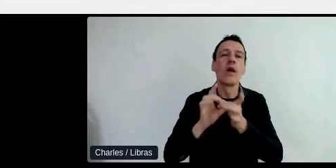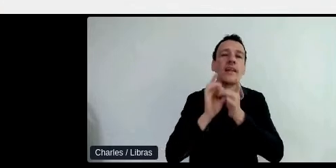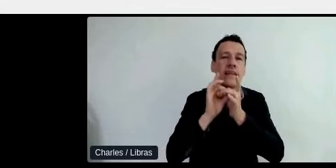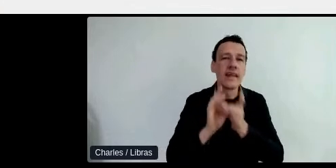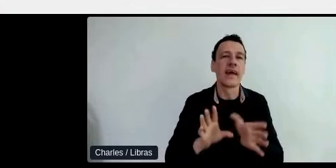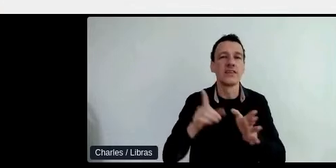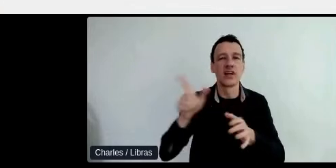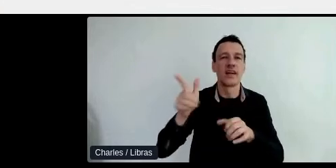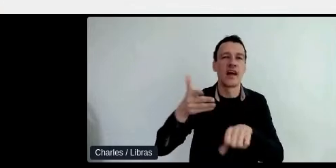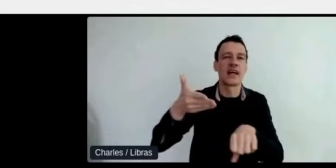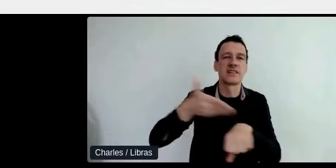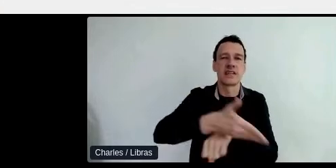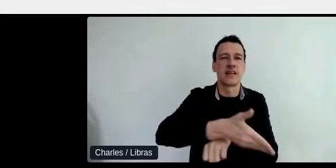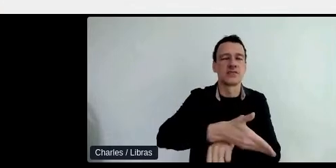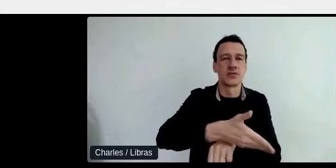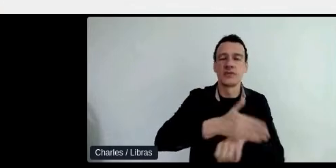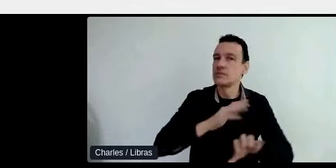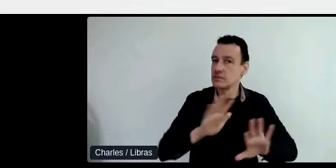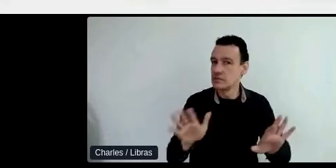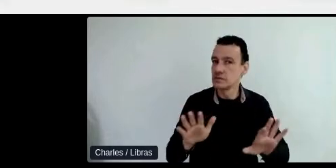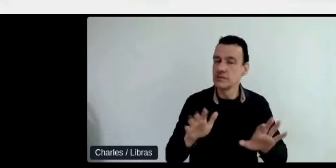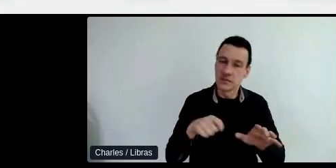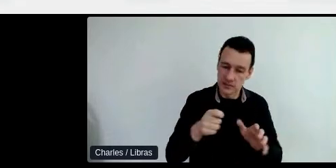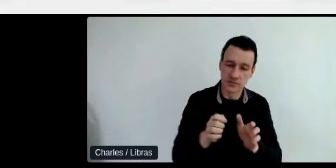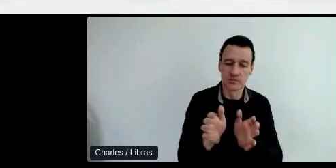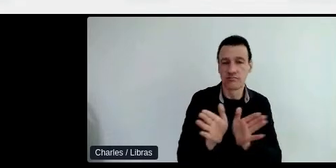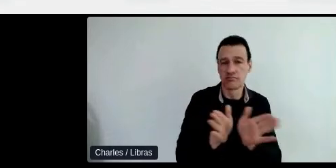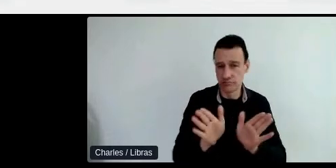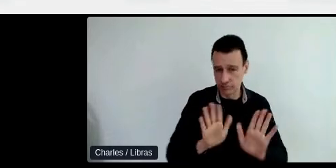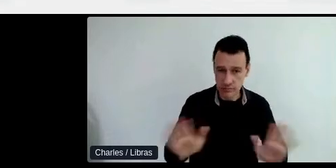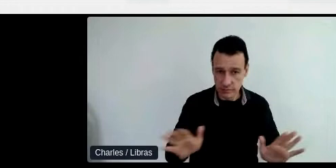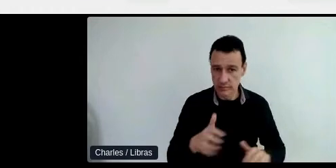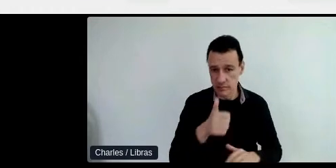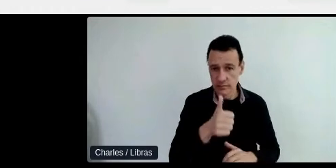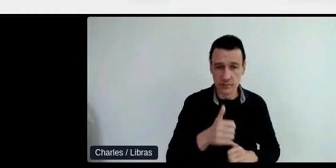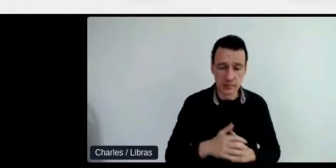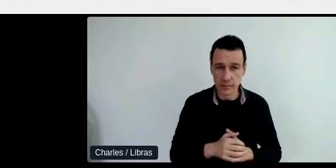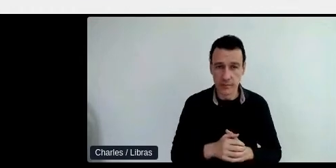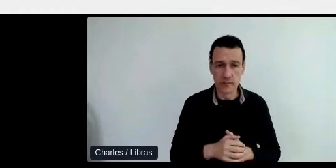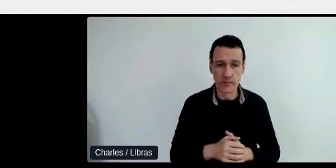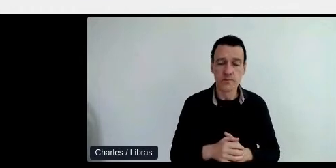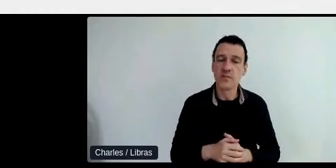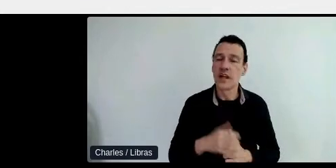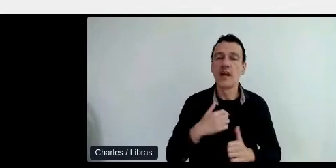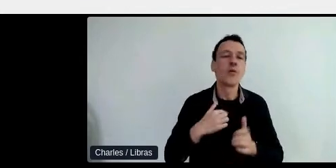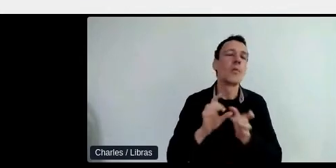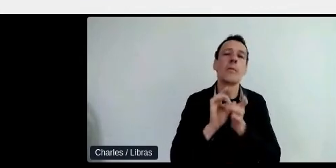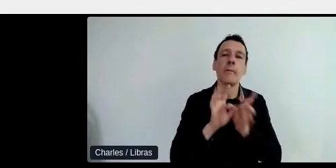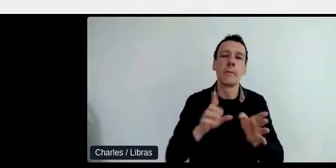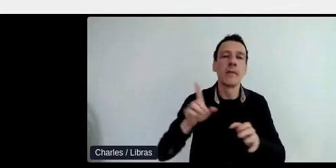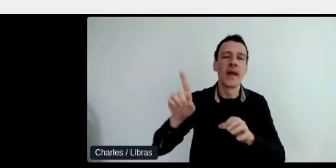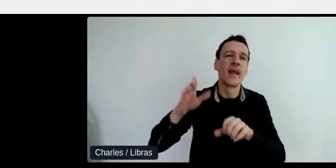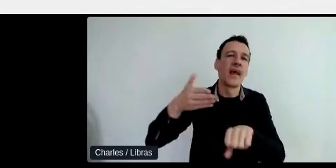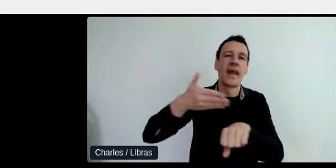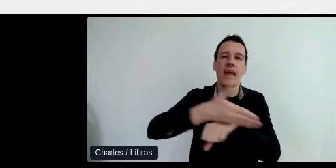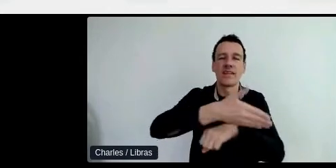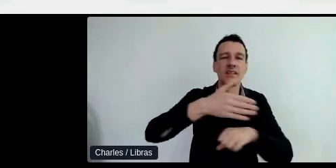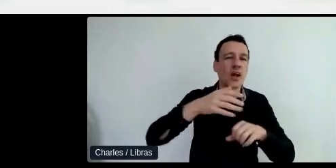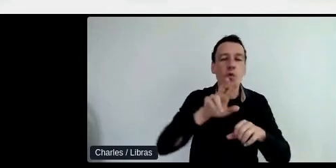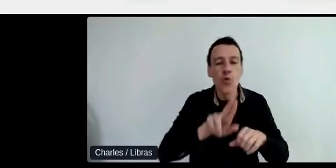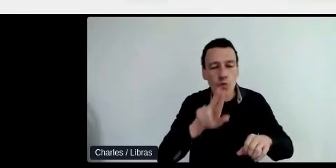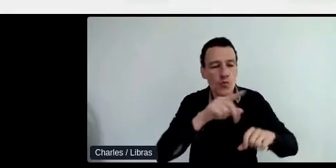vou permitir que as pessoas acessem, que as pessoas consumam, né, os meus produtos. Então, eu